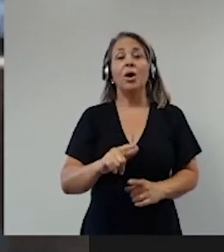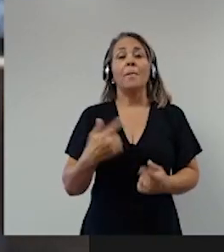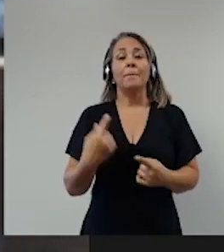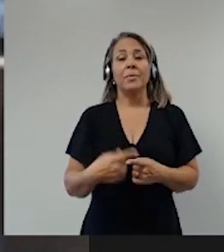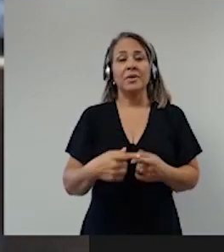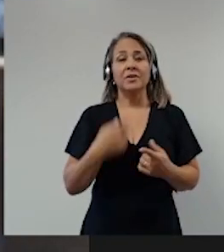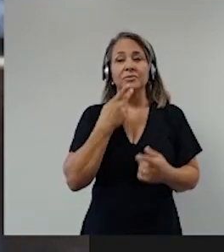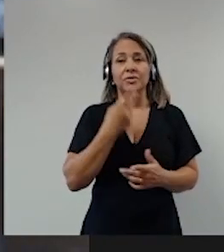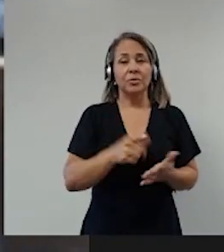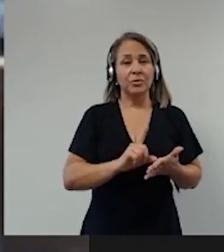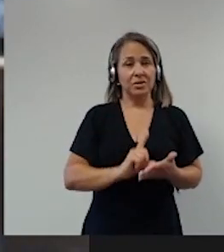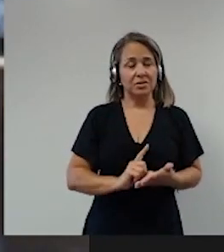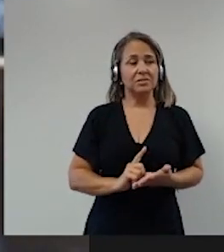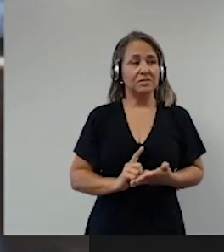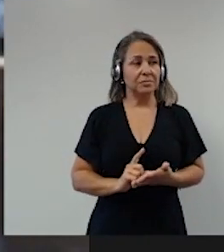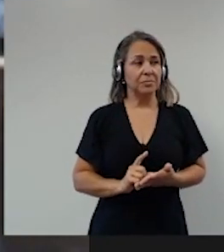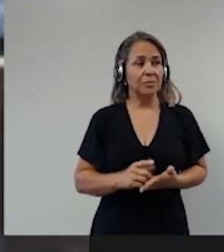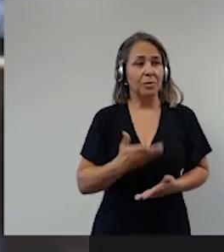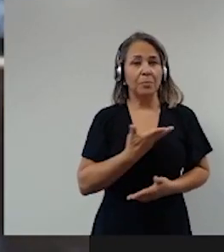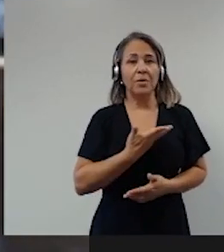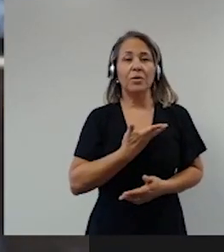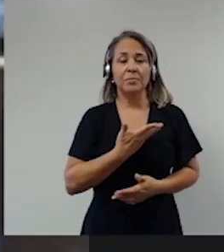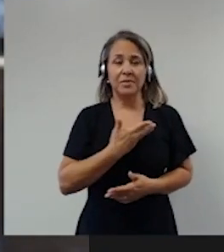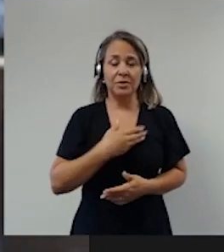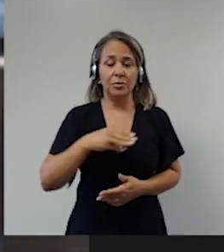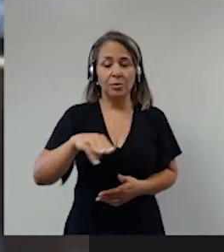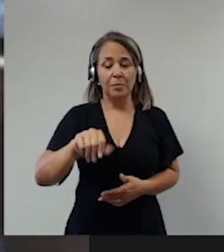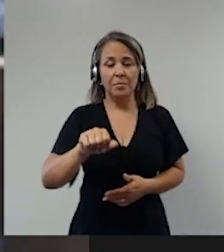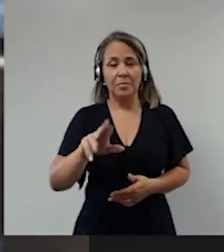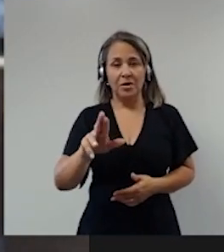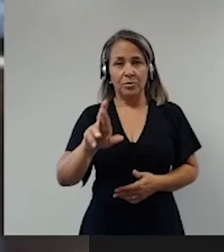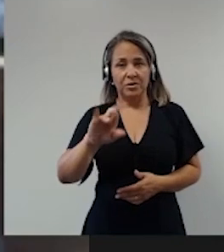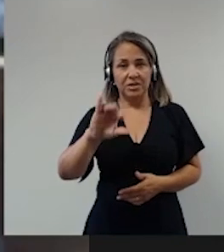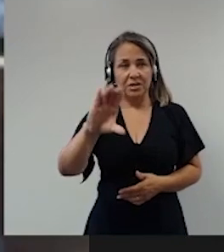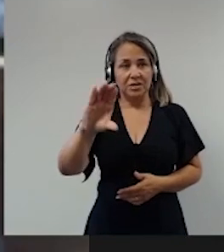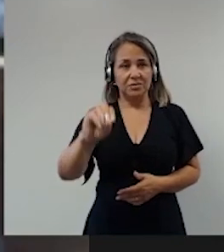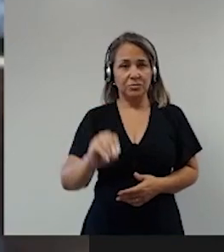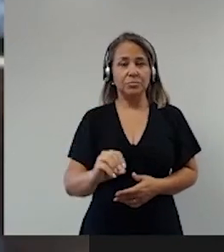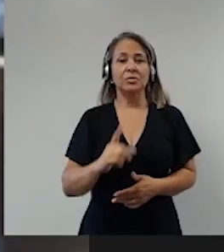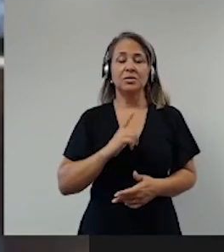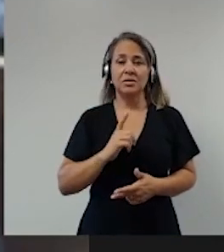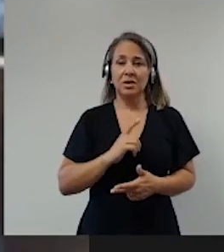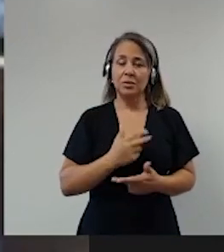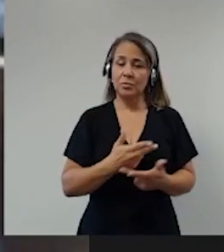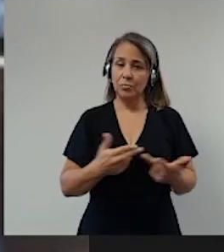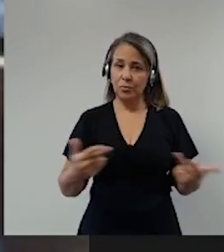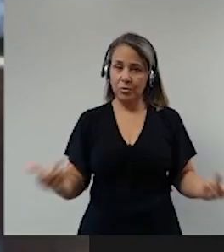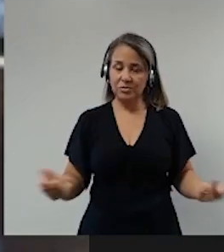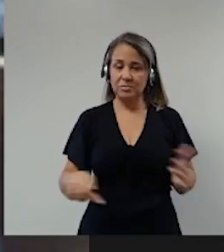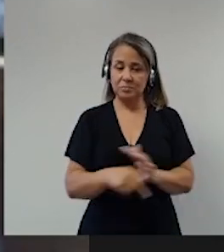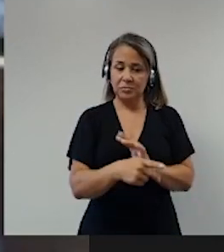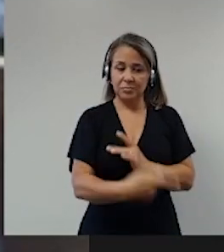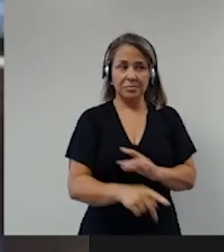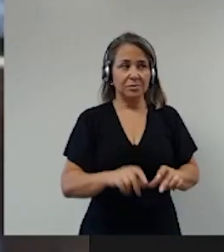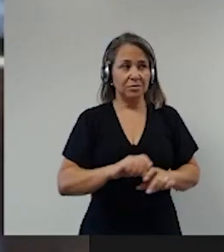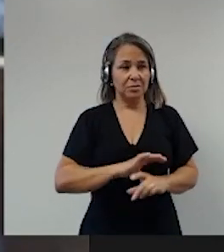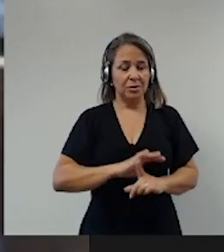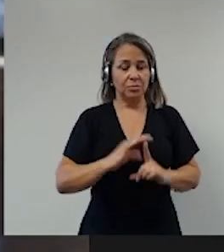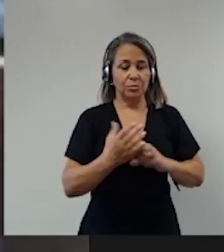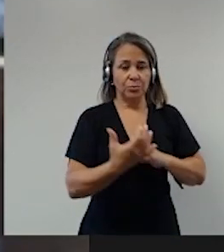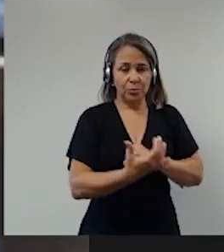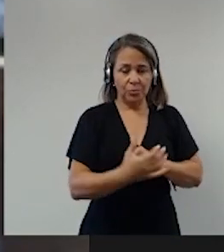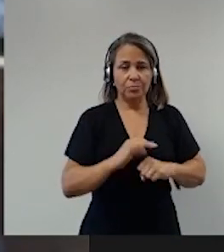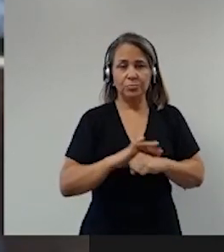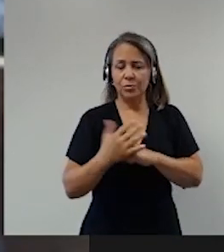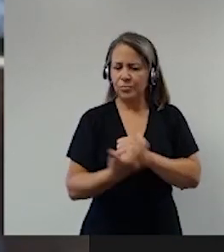disse meu antecessor, o nosso nobre colega Maurício, casos e mais casos relacionados ao Covid, né, de